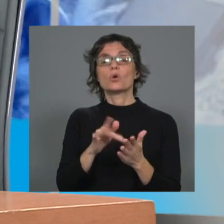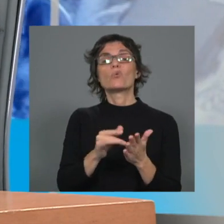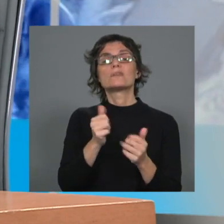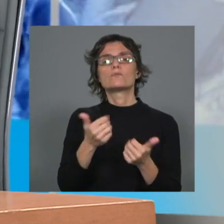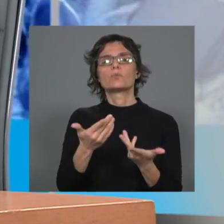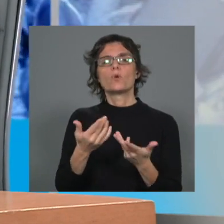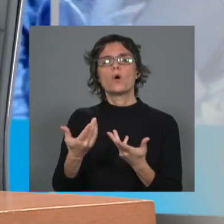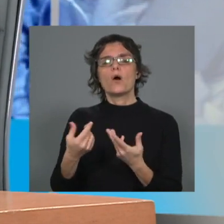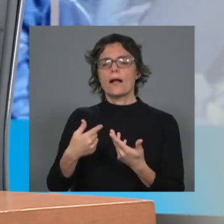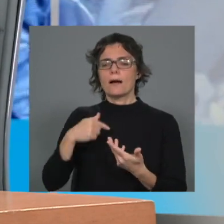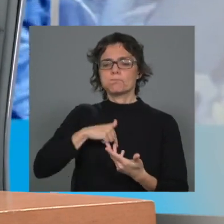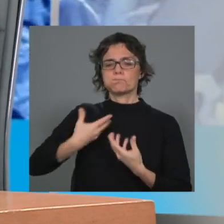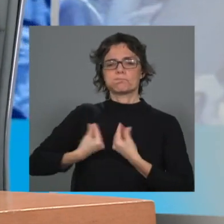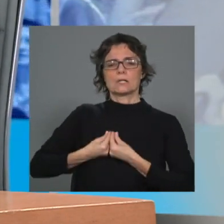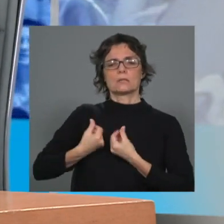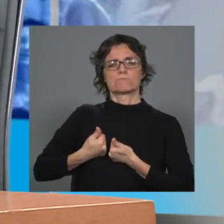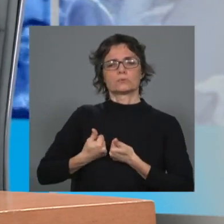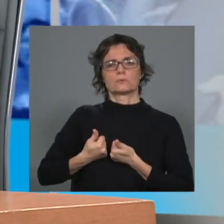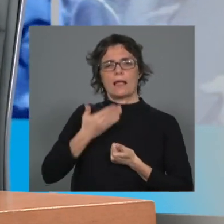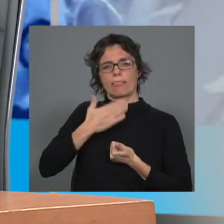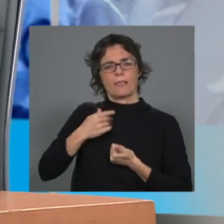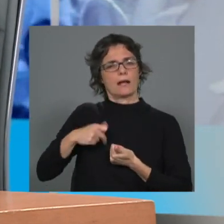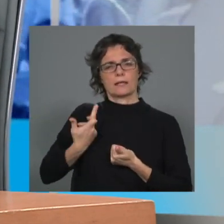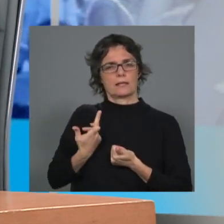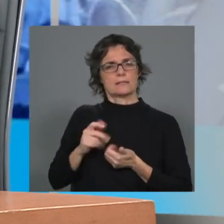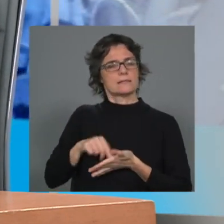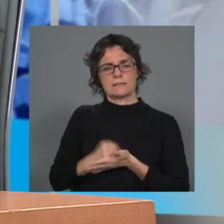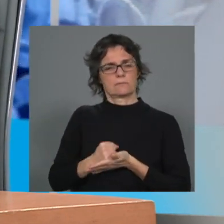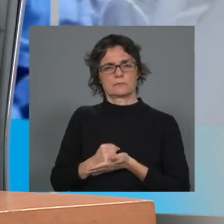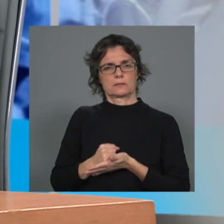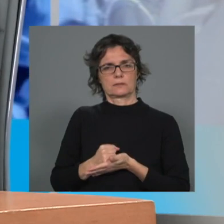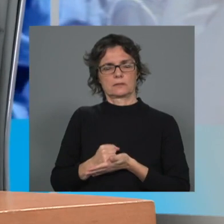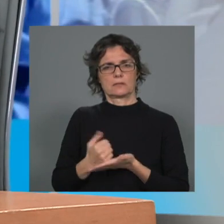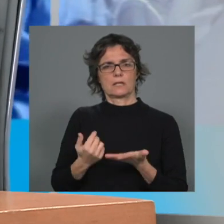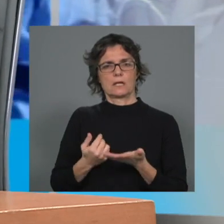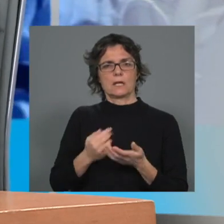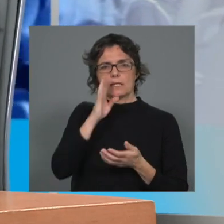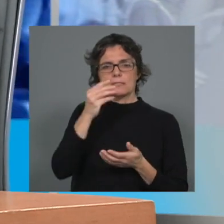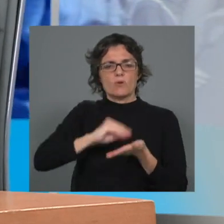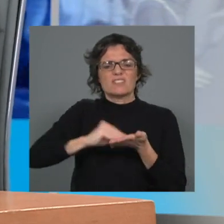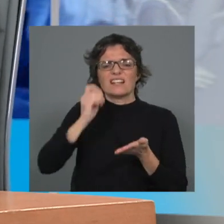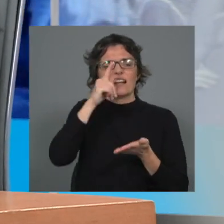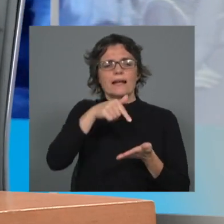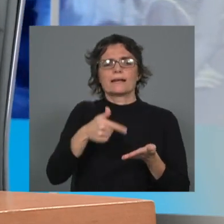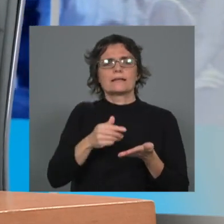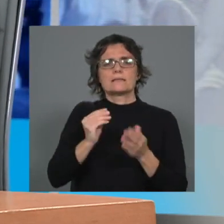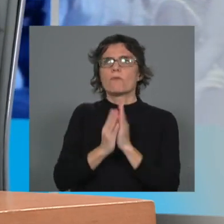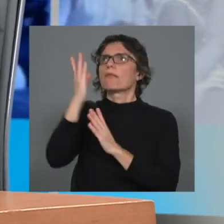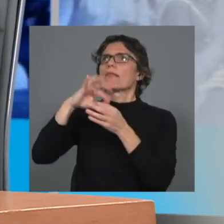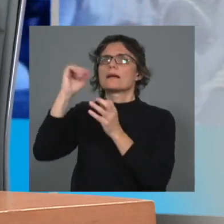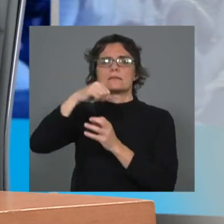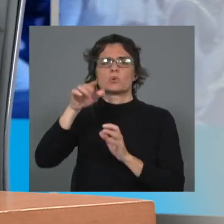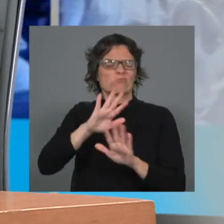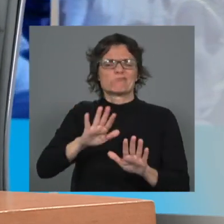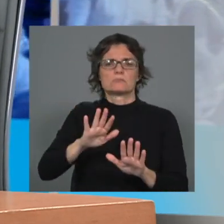ótima altura para nós meditarmos, seja a nível de transcendência, seja a nível ético, seja a nível de pensarmos